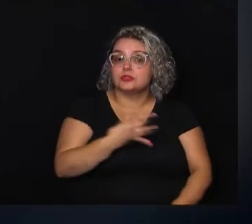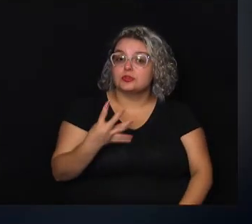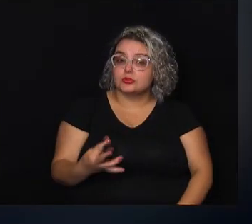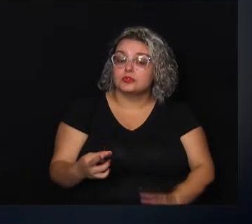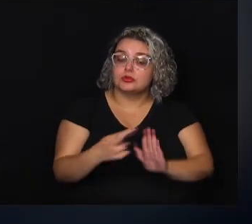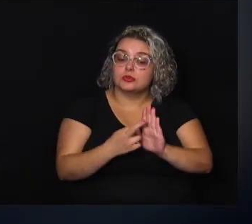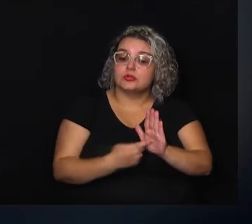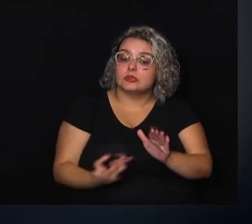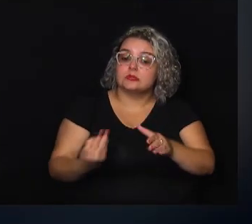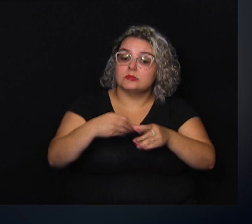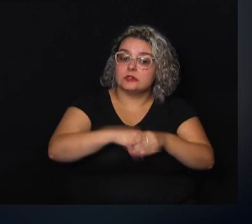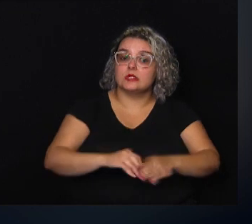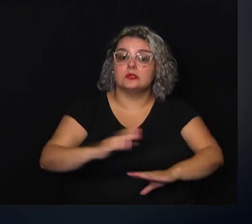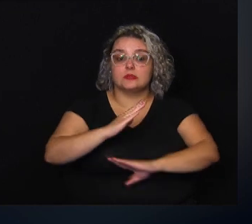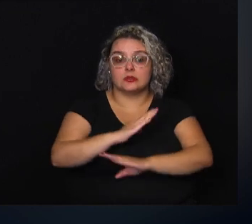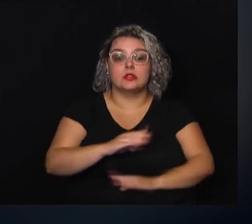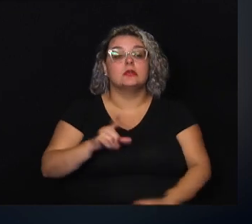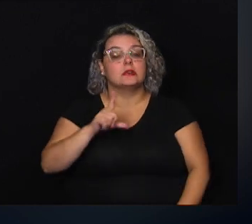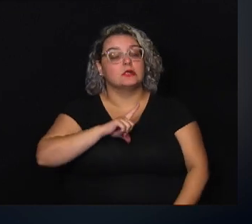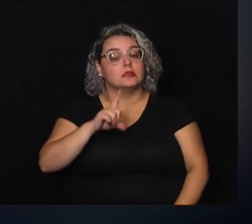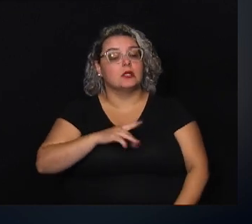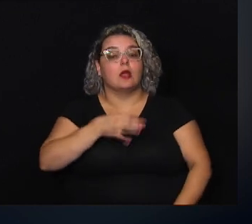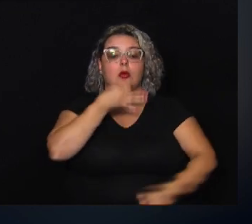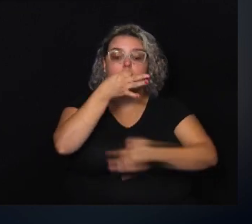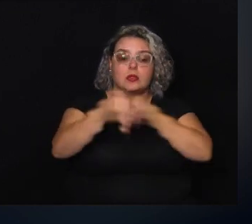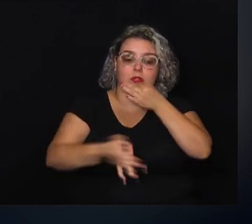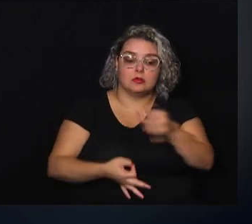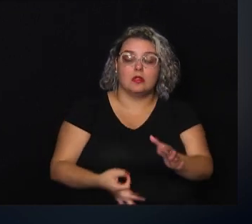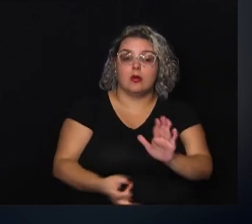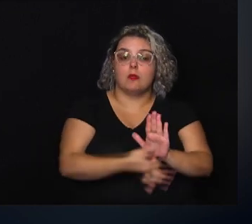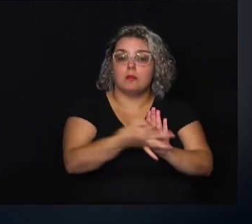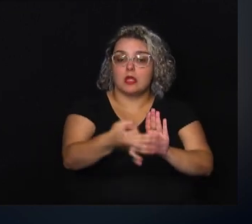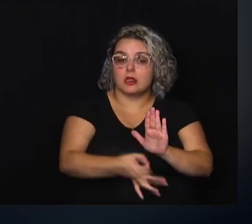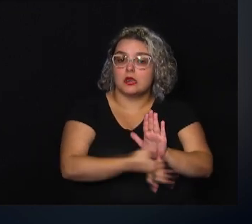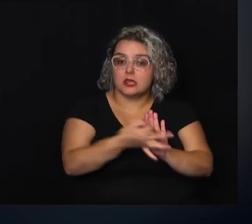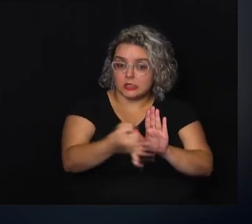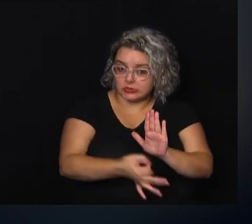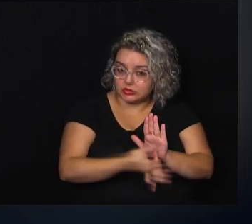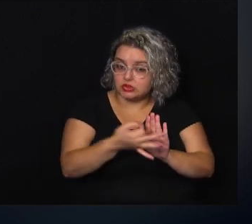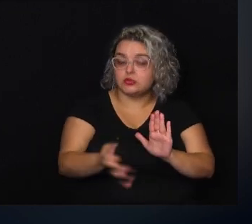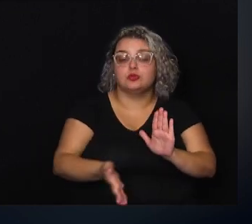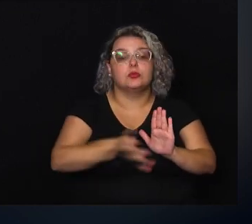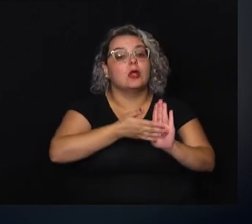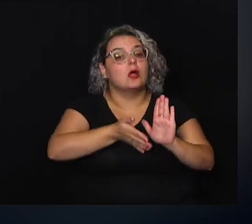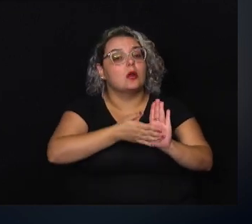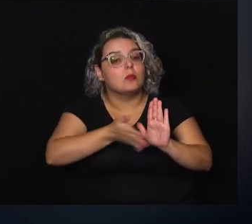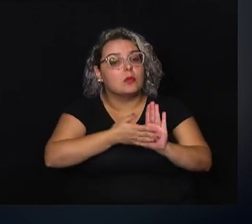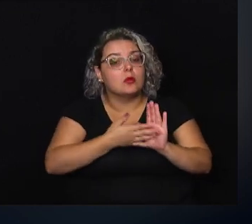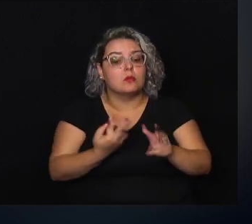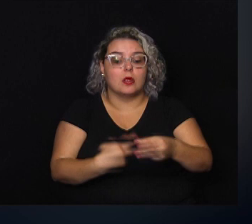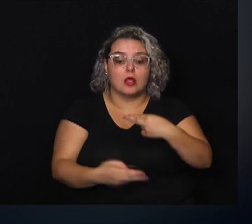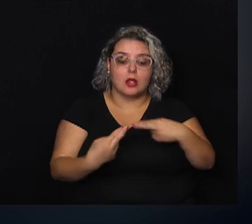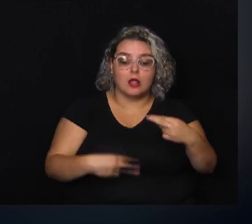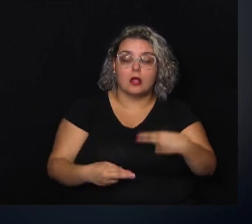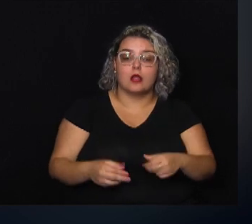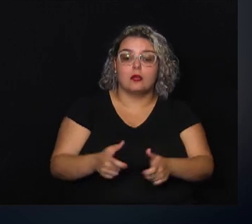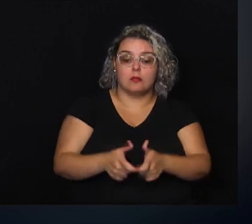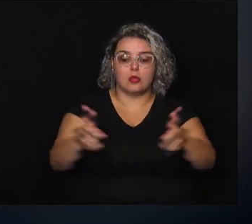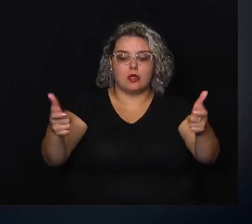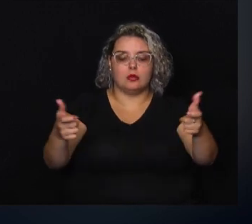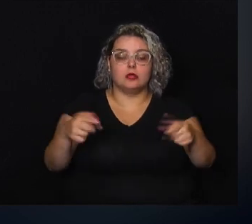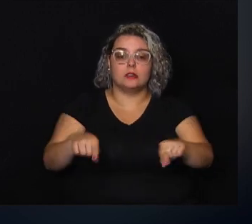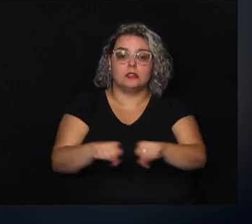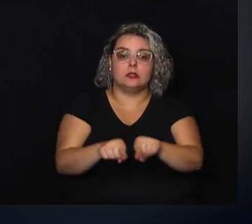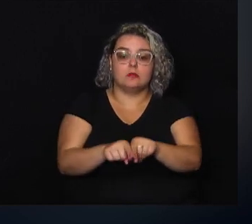Regimento Interno, a ela cabe opinar ou emitir parecer sobre as proposições relativas à macro e à